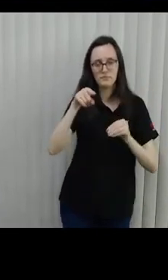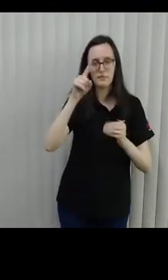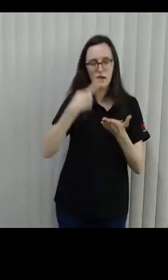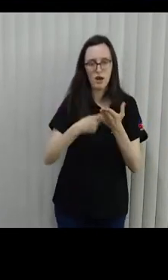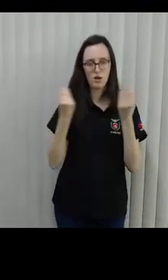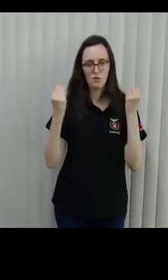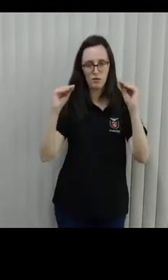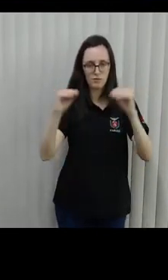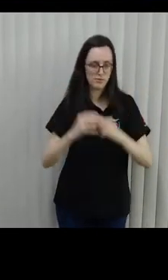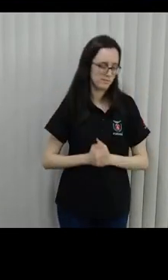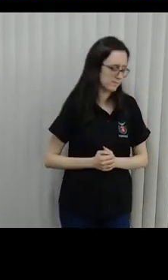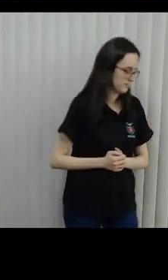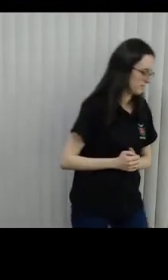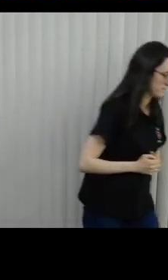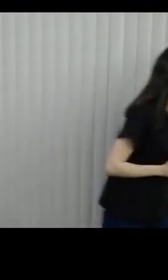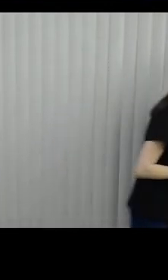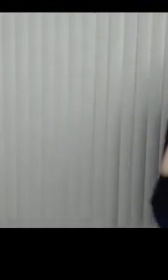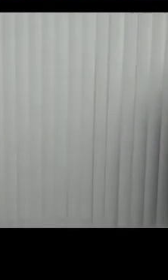aqui, ó,